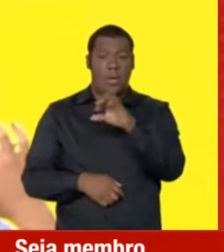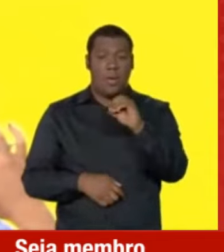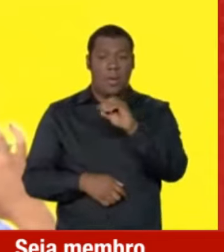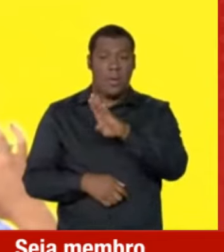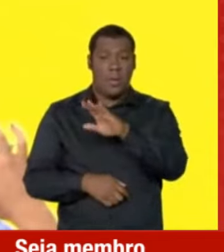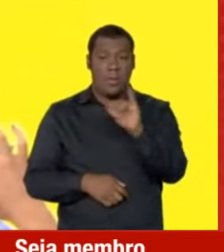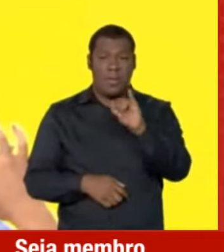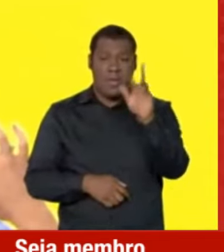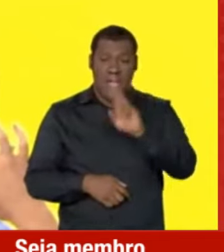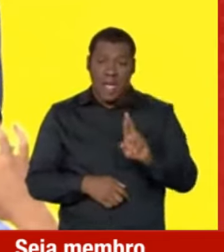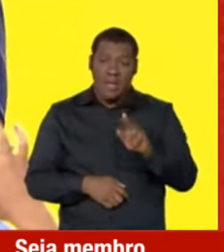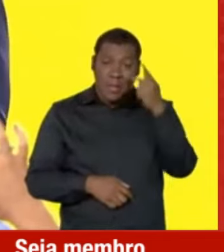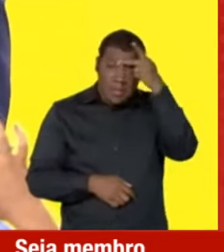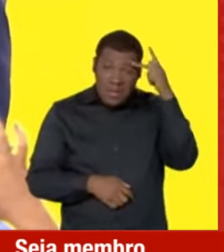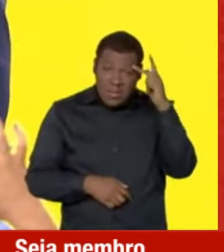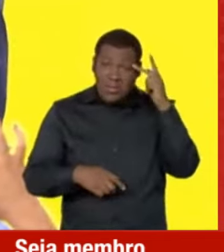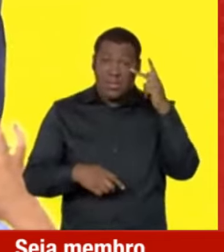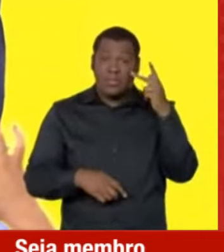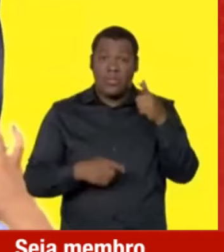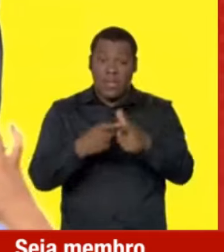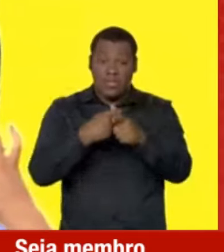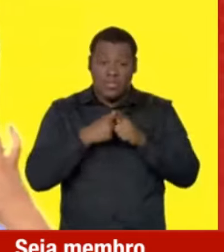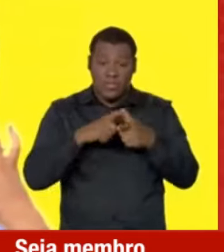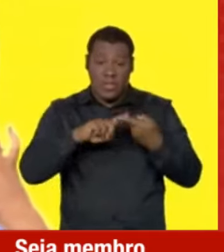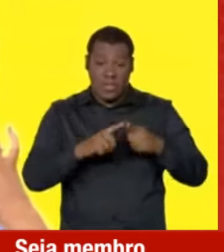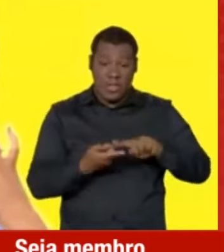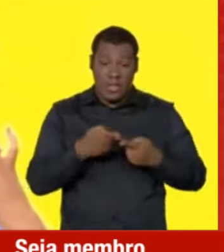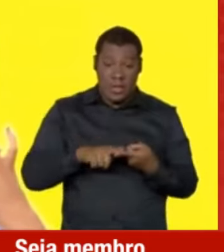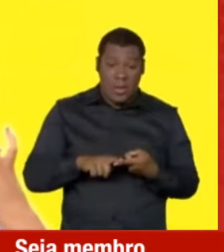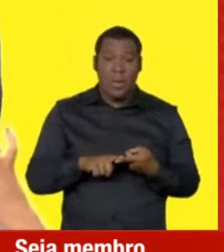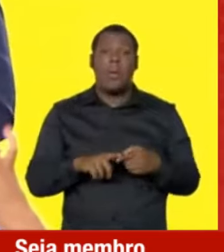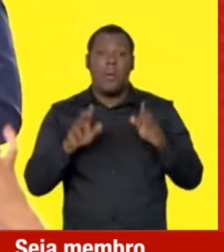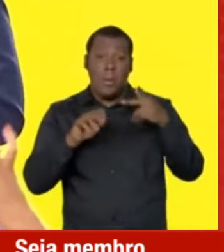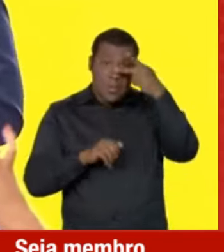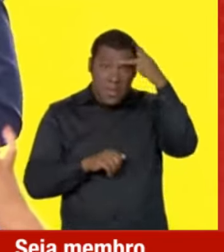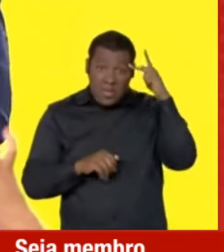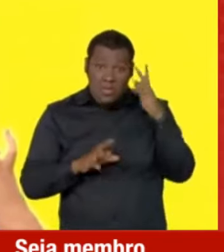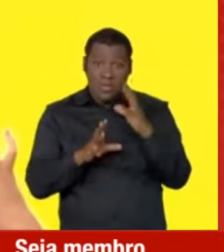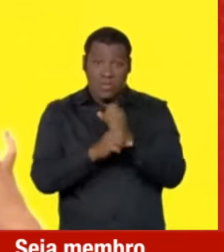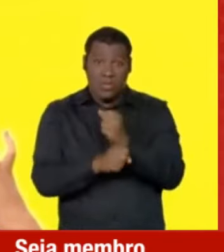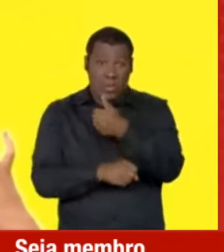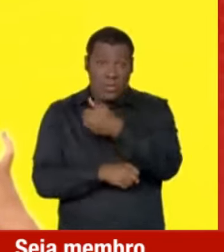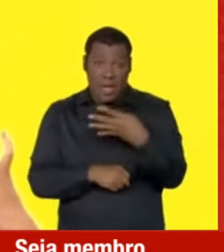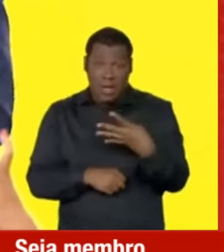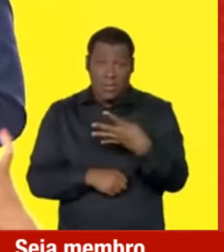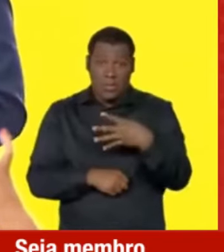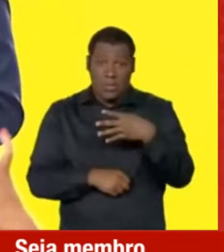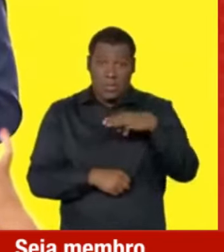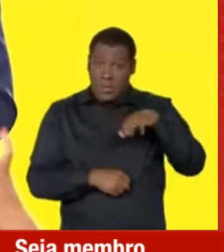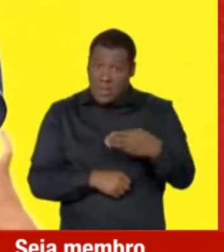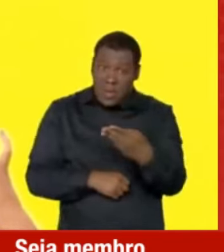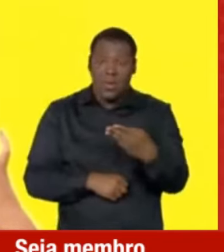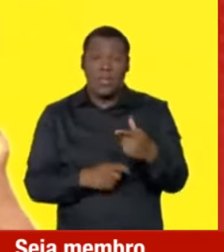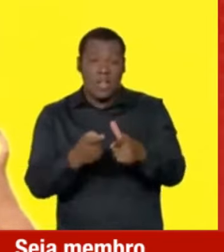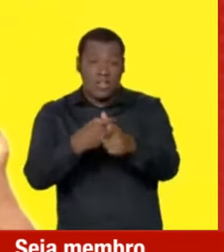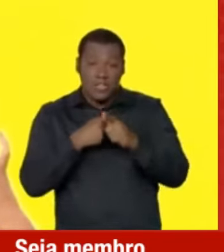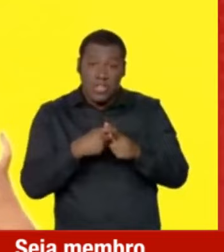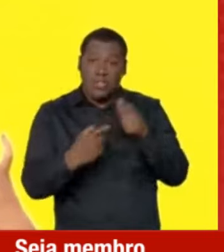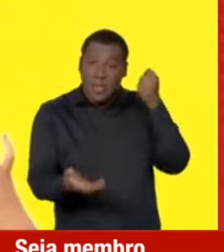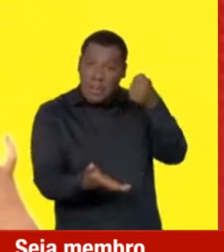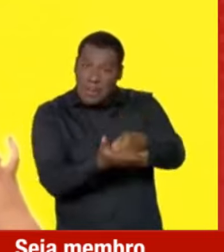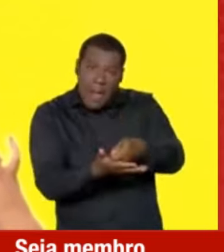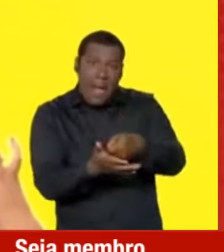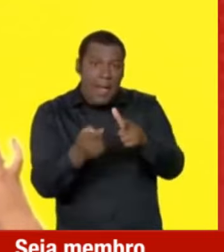reais em dívidas renegociadas, atingindo 14 milhões de pessoas até aqui. E nós temos ainda prazo